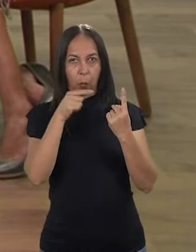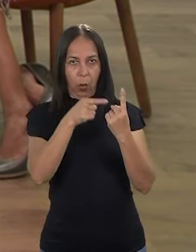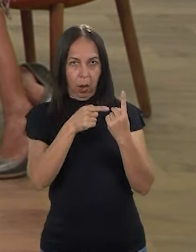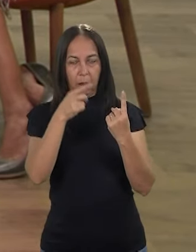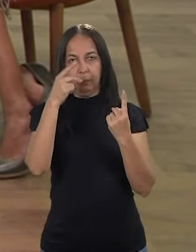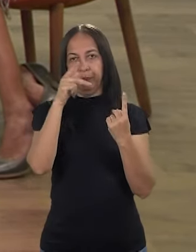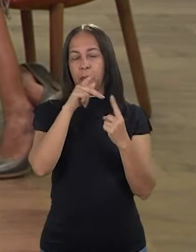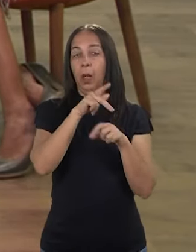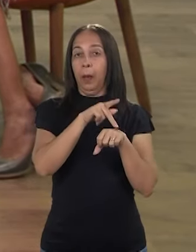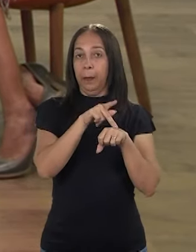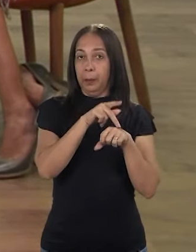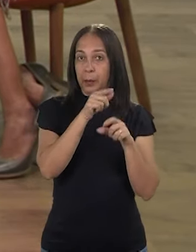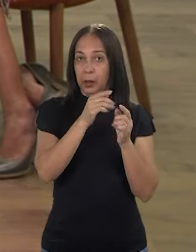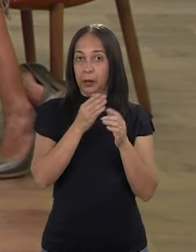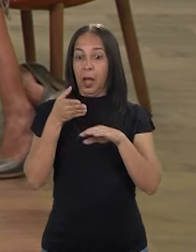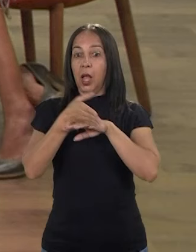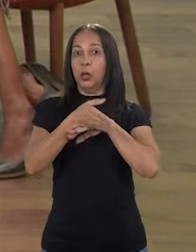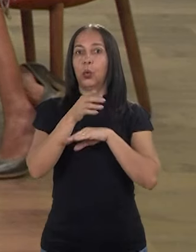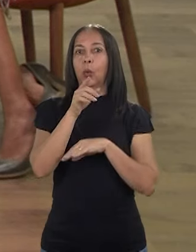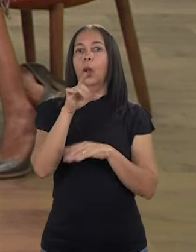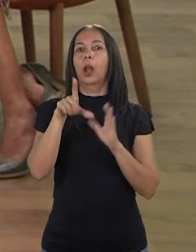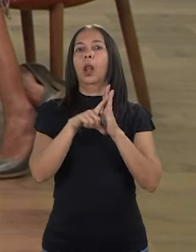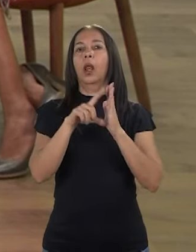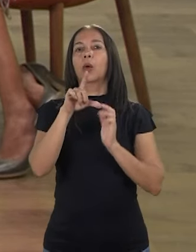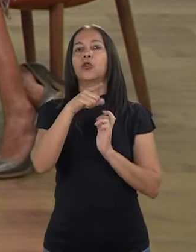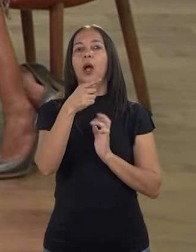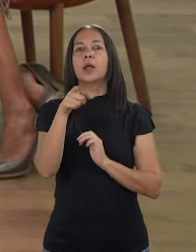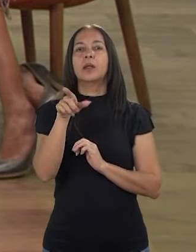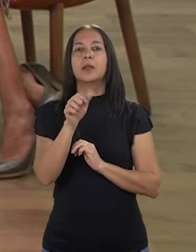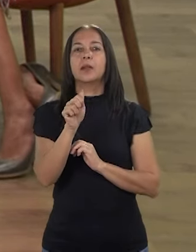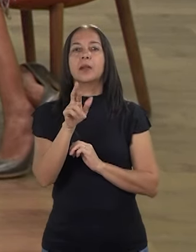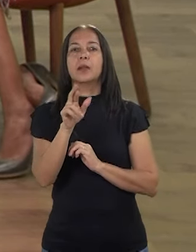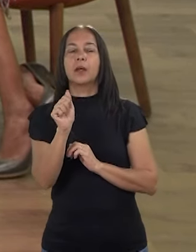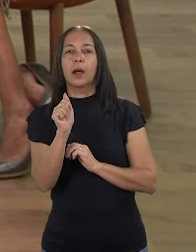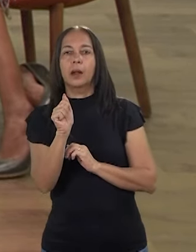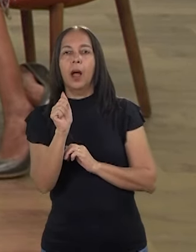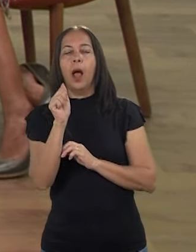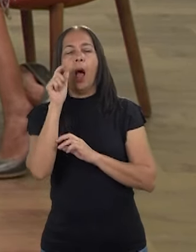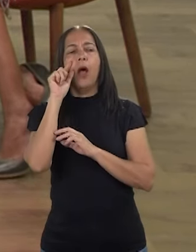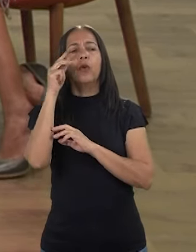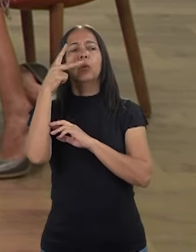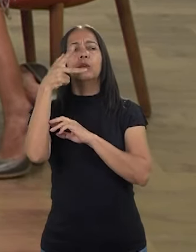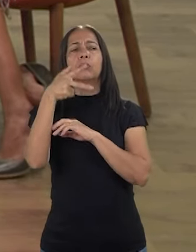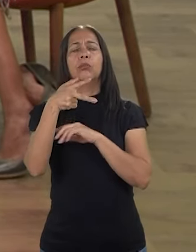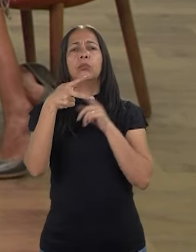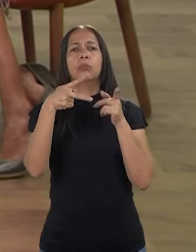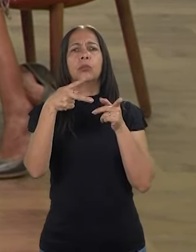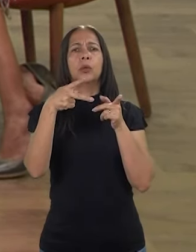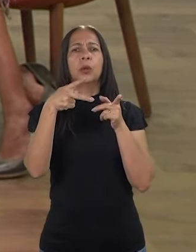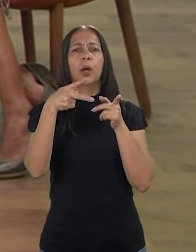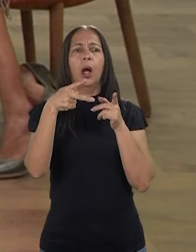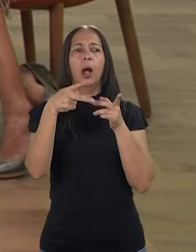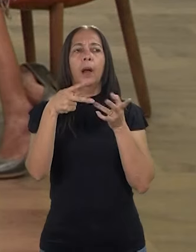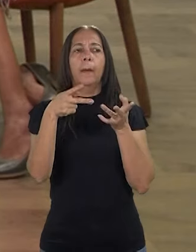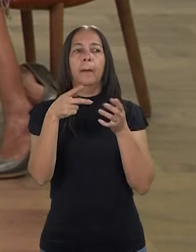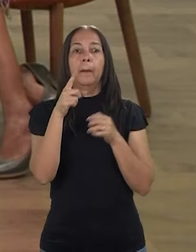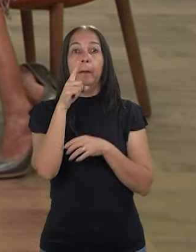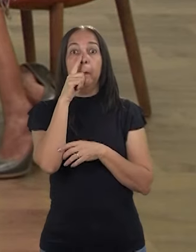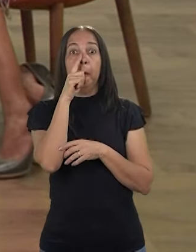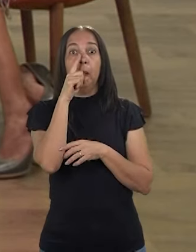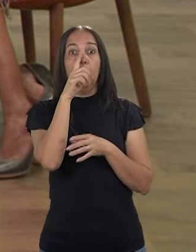uma mulher negra que entrou na Zara eh e foi identificada pelo reconhecimento sistema de reconhecimento facial como um